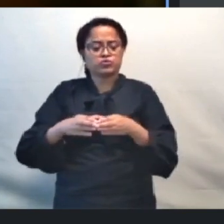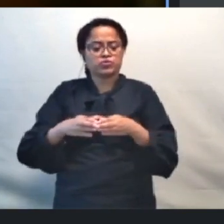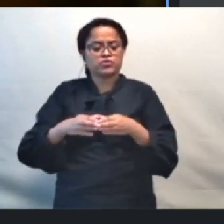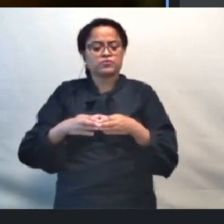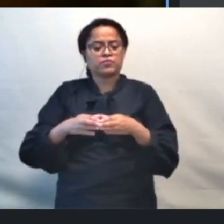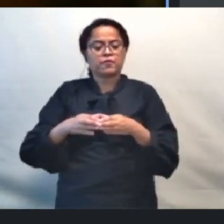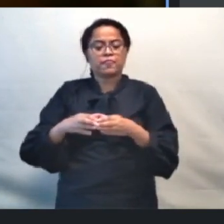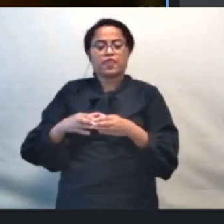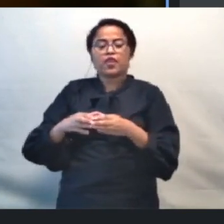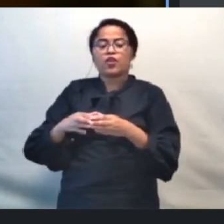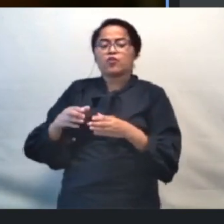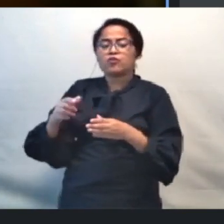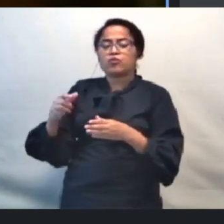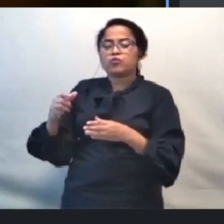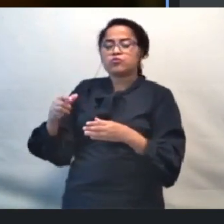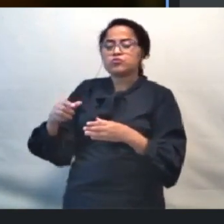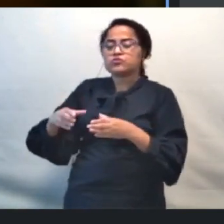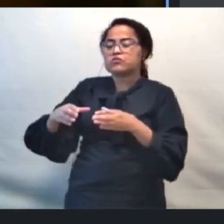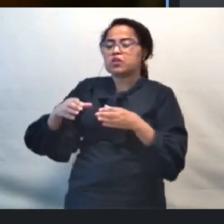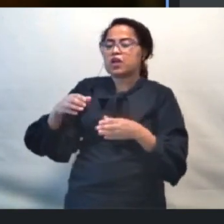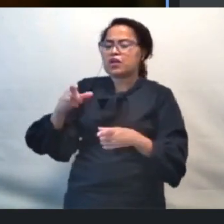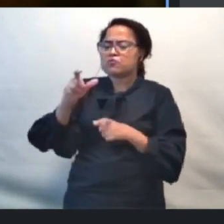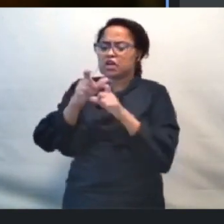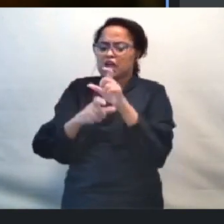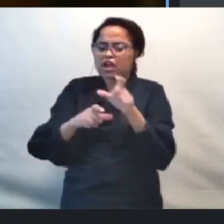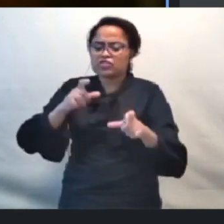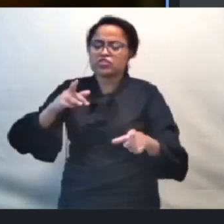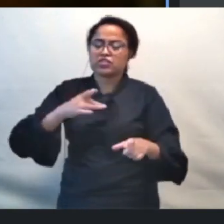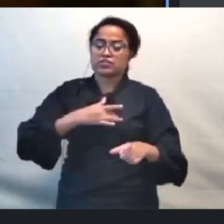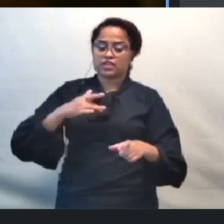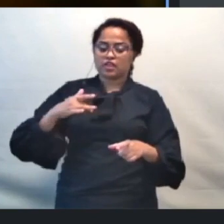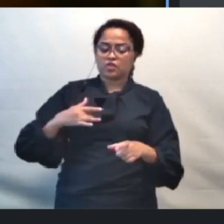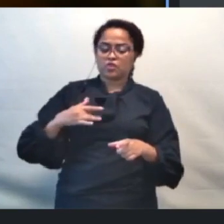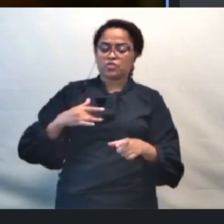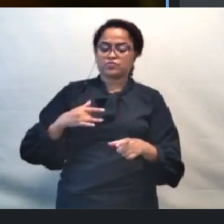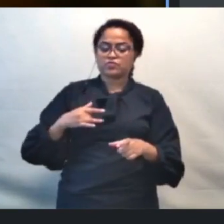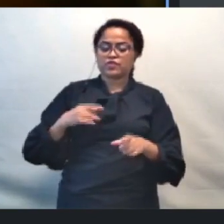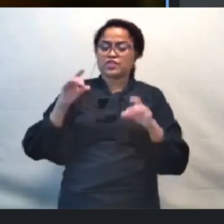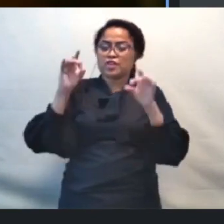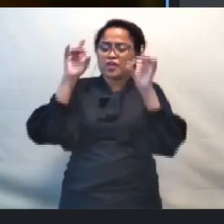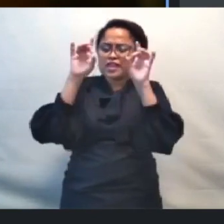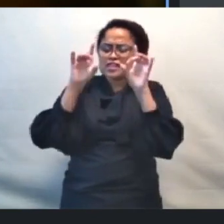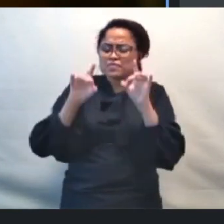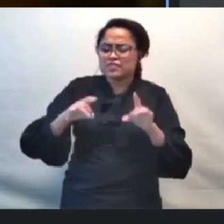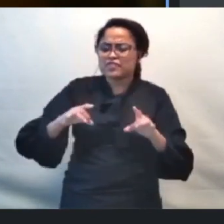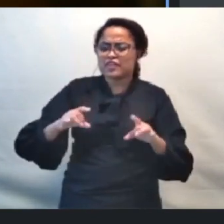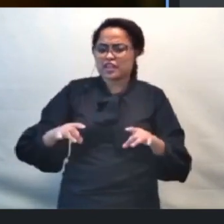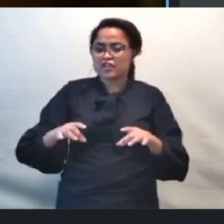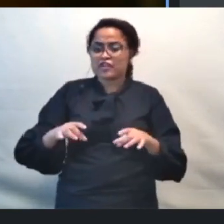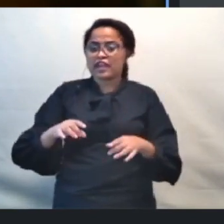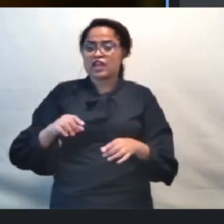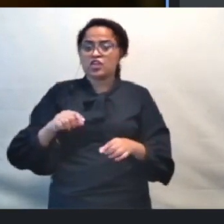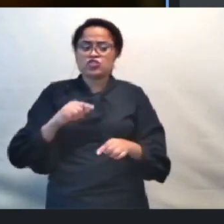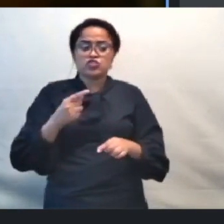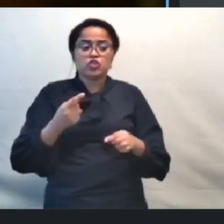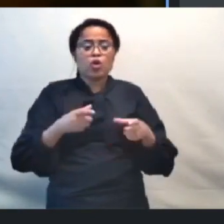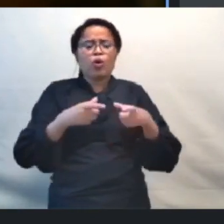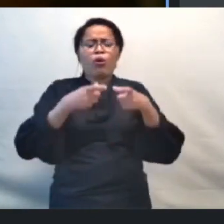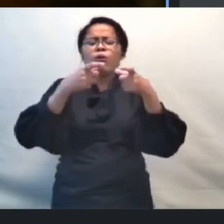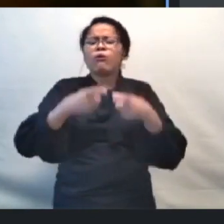saúde, elas são ações muito focadas especificamente no tratamento de focos da doença, né? Então, os nossos